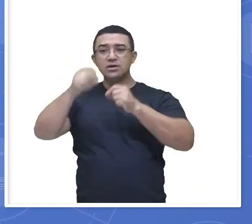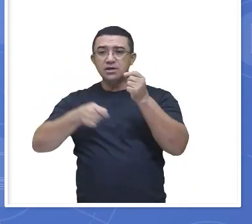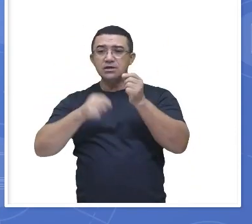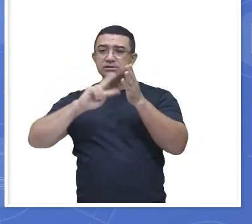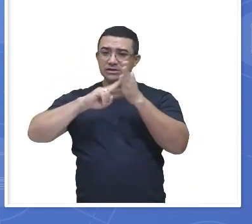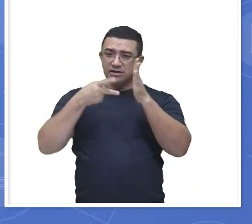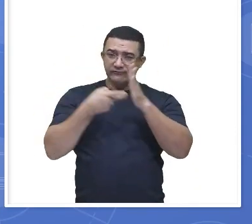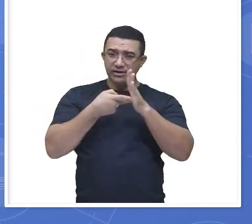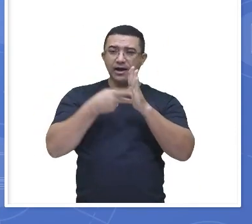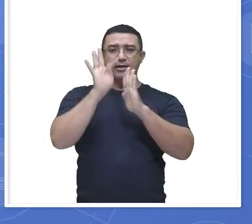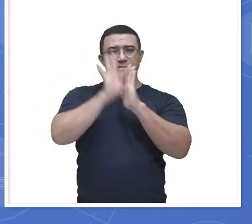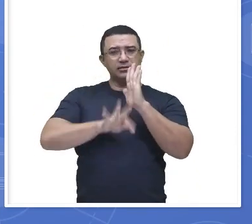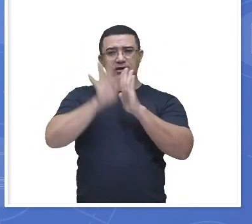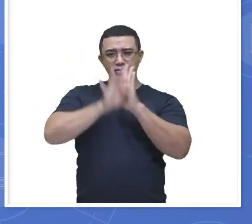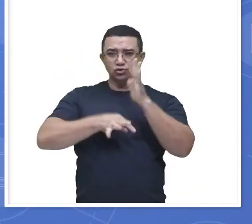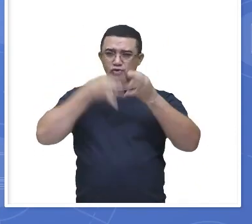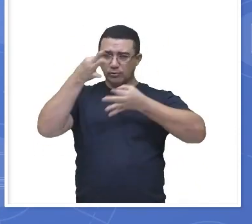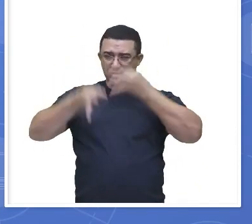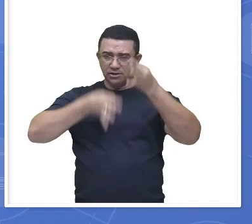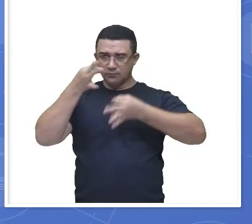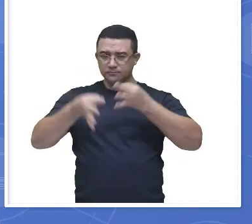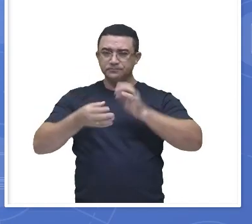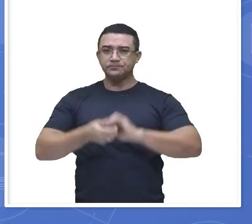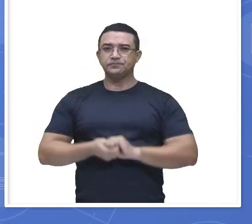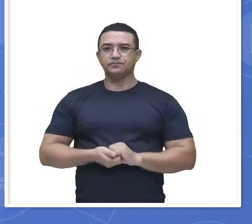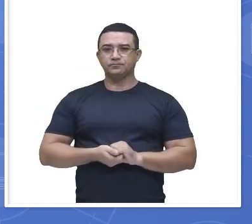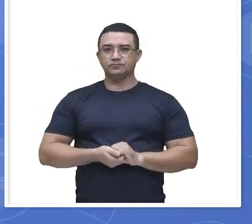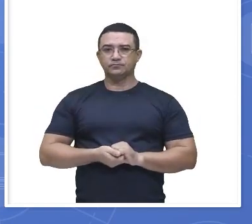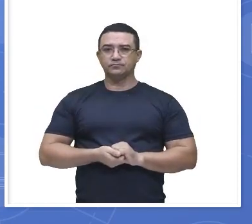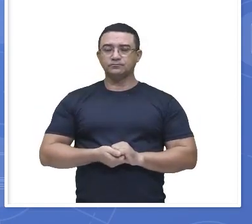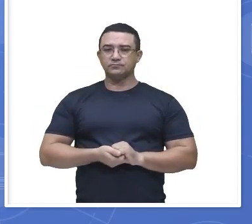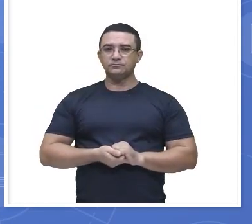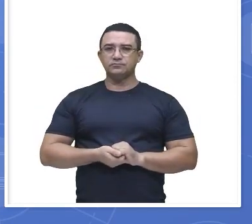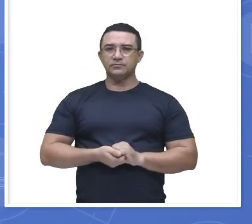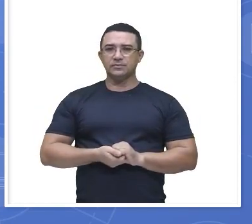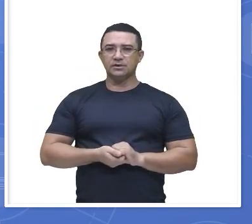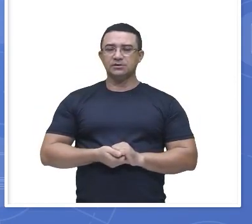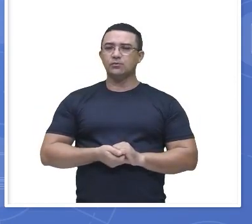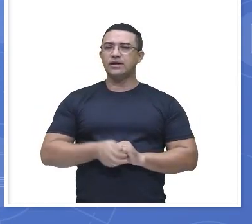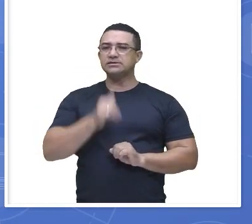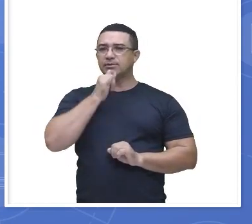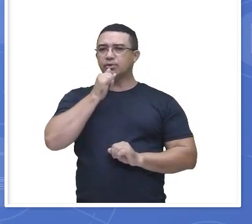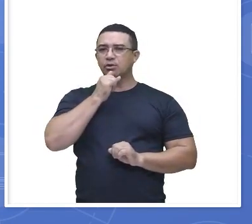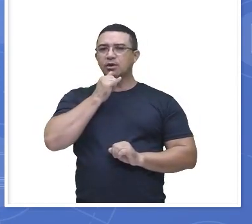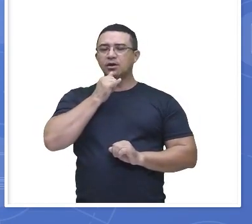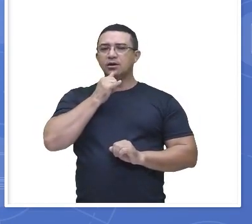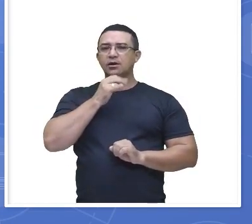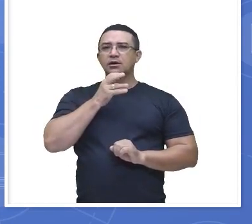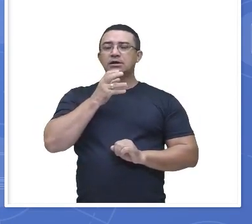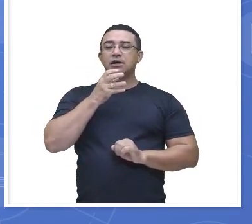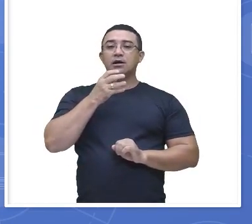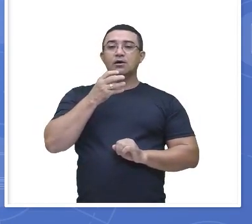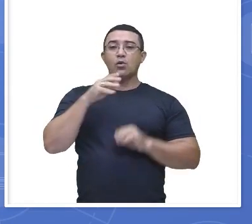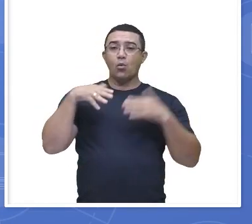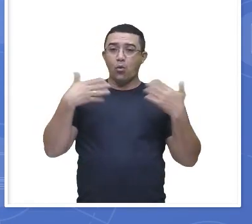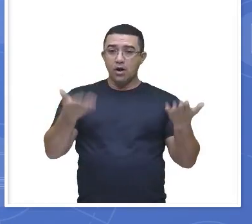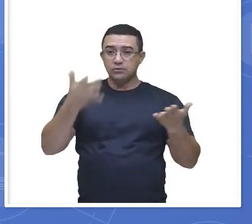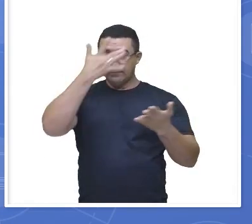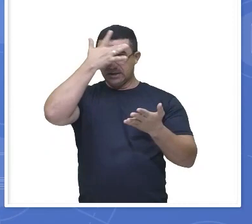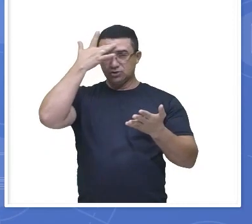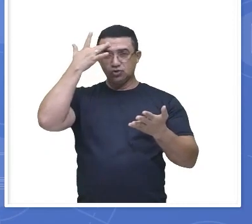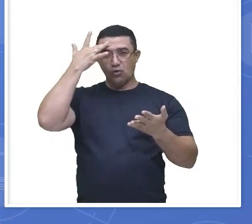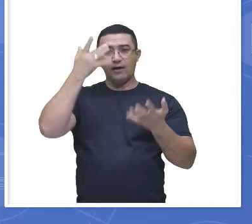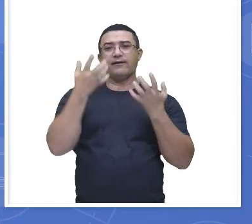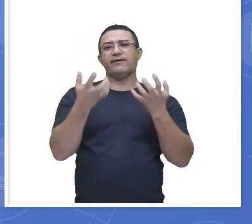ou artigo de opinião, que é um gênero textual que é escrito quando se tem a